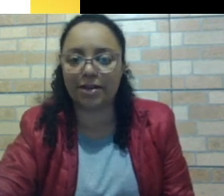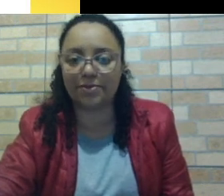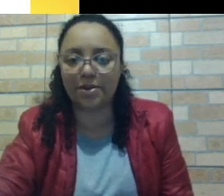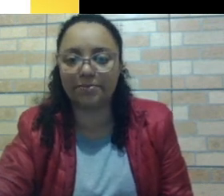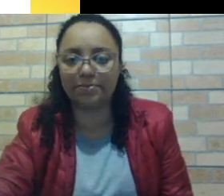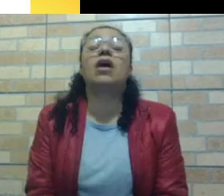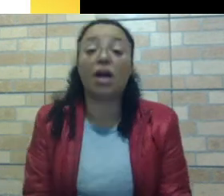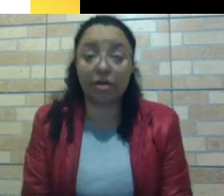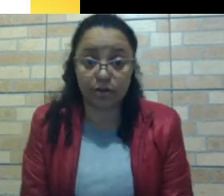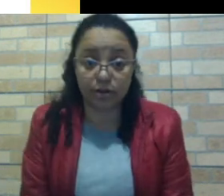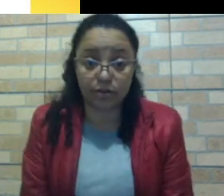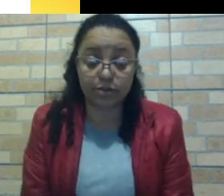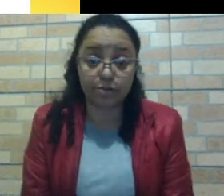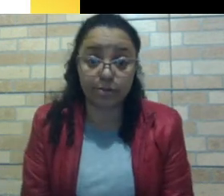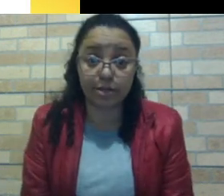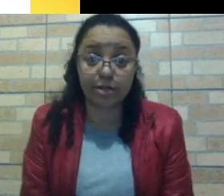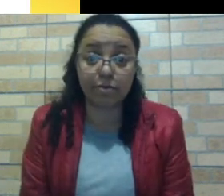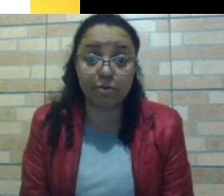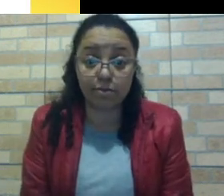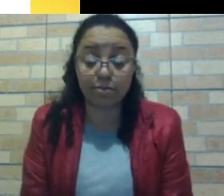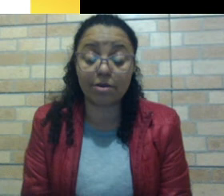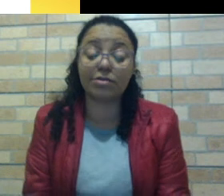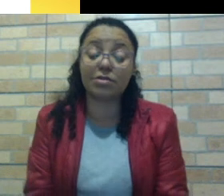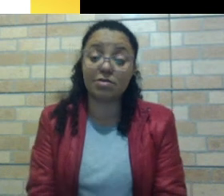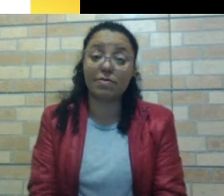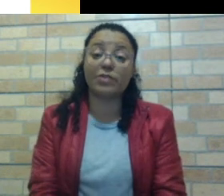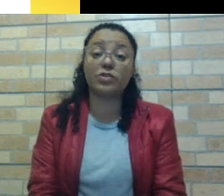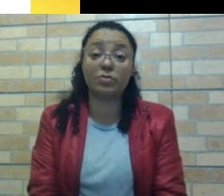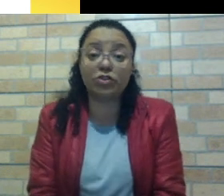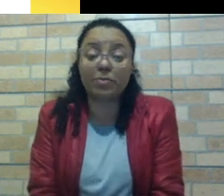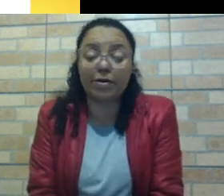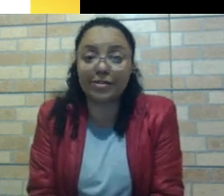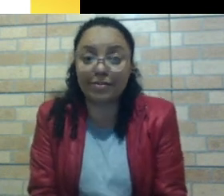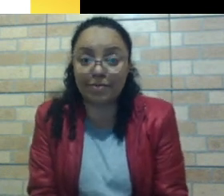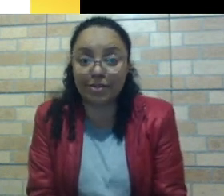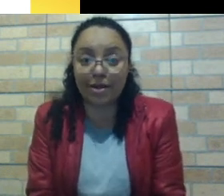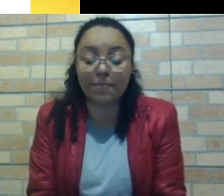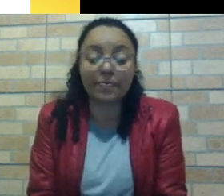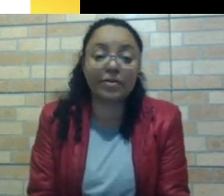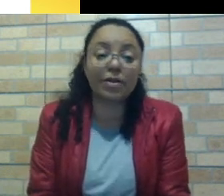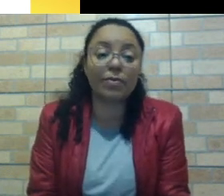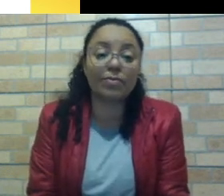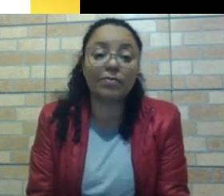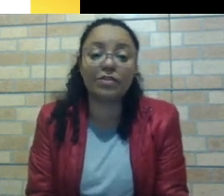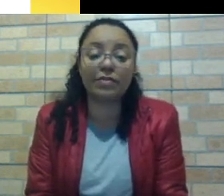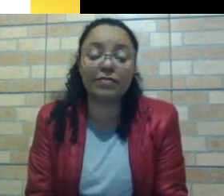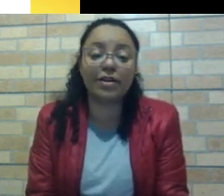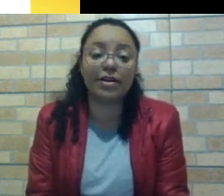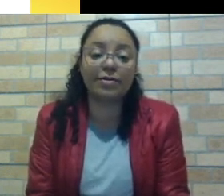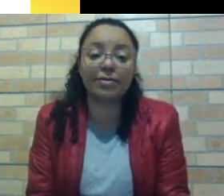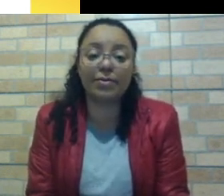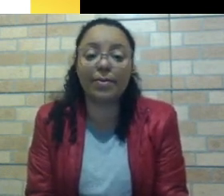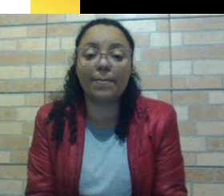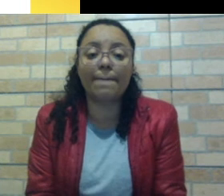Muito legal, né? Agora nós vamos aprender algumas linguagens do beatbox. Vamos lá? Então, você vai